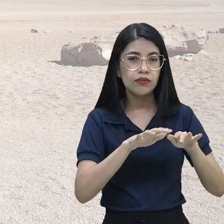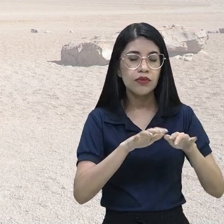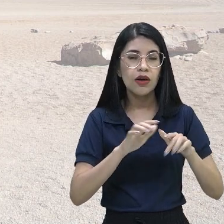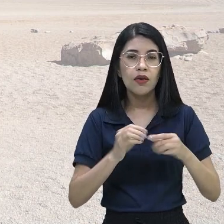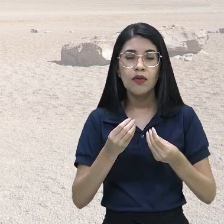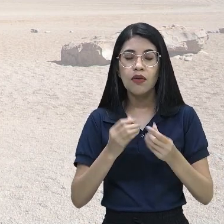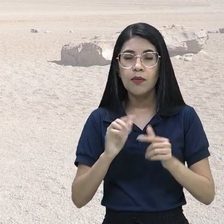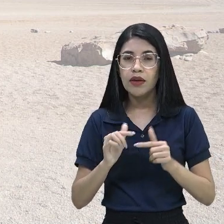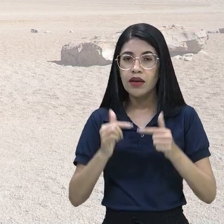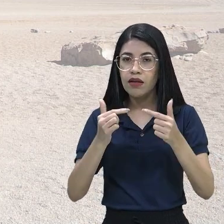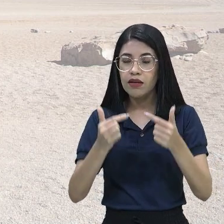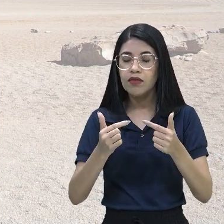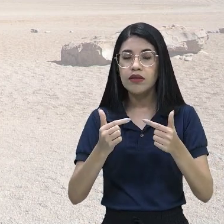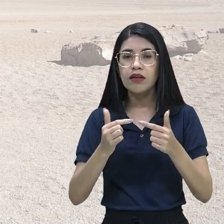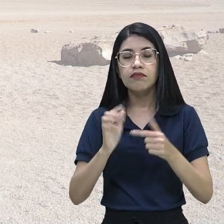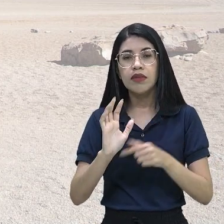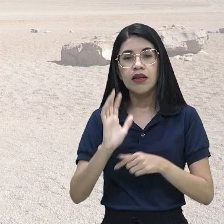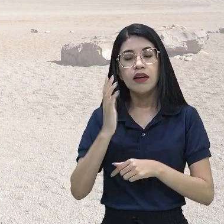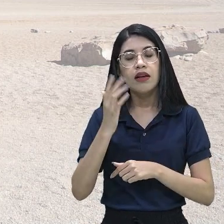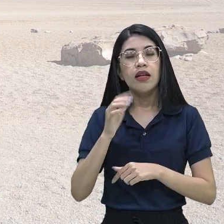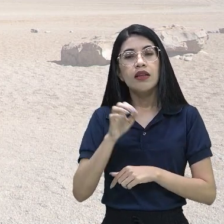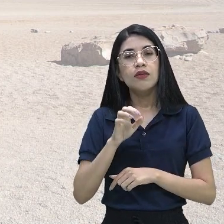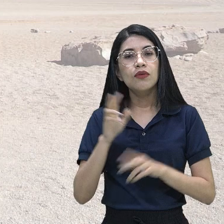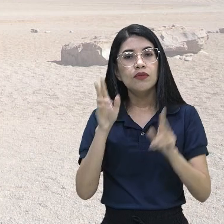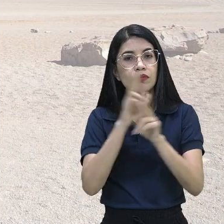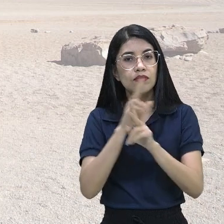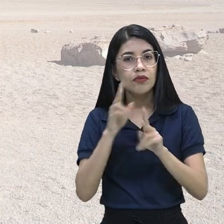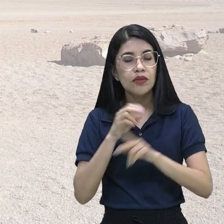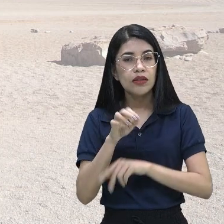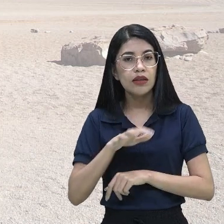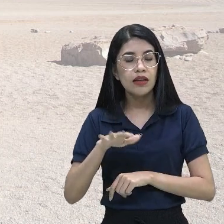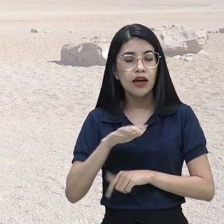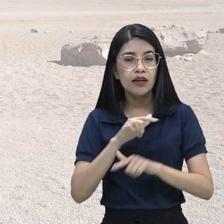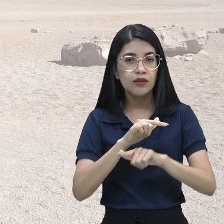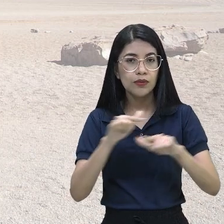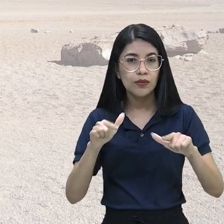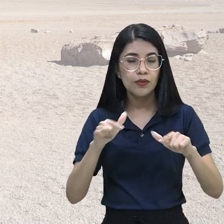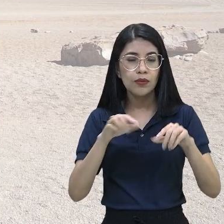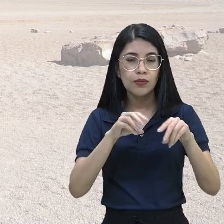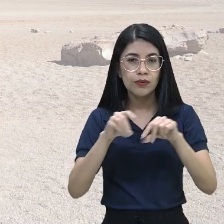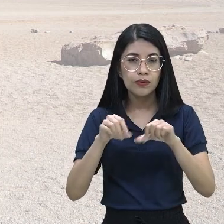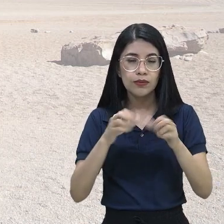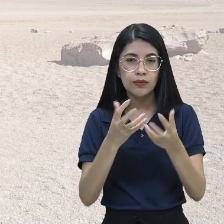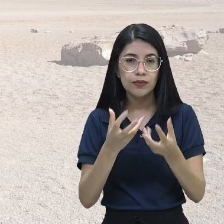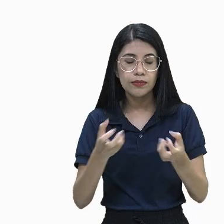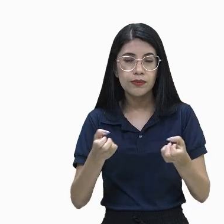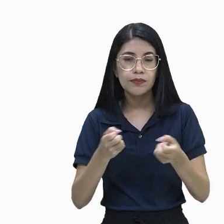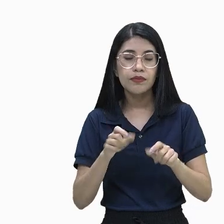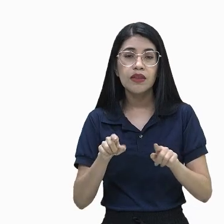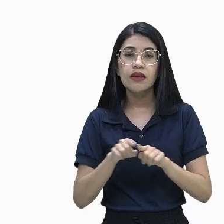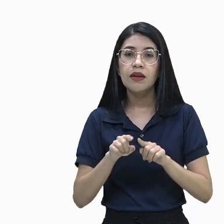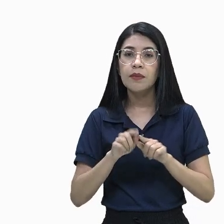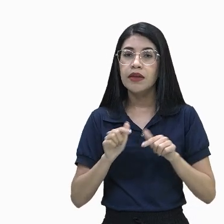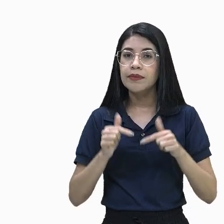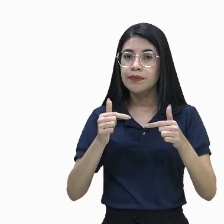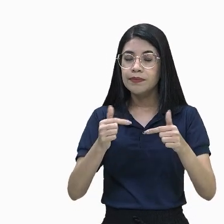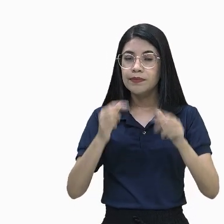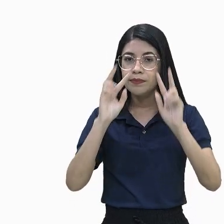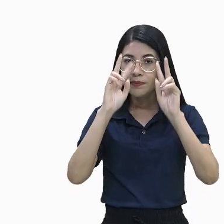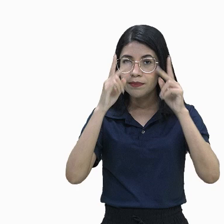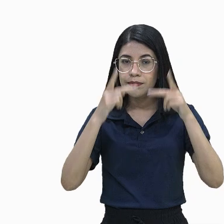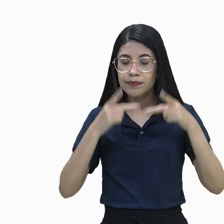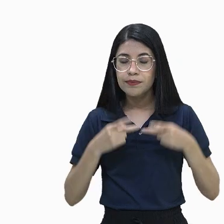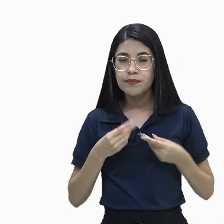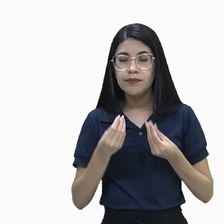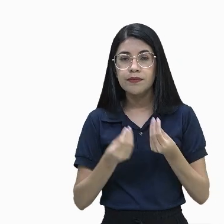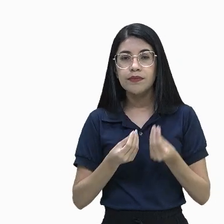ação dos ventos também nas regiões de deserto. E aí nós temos a ação humana, né? Lembra que eu falei para vocês? A